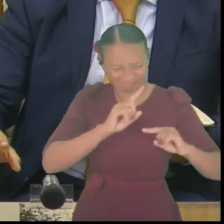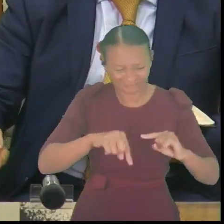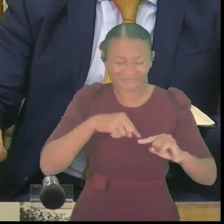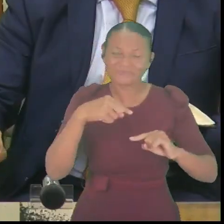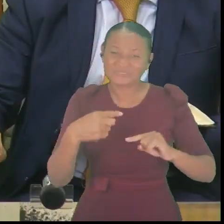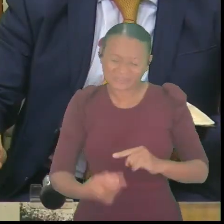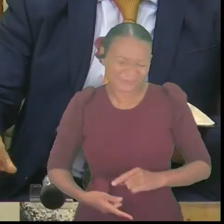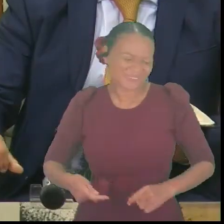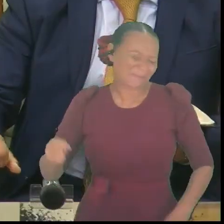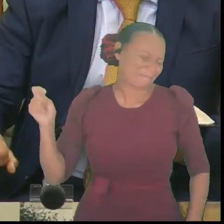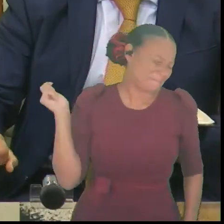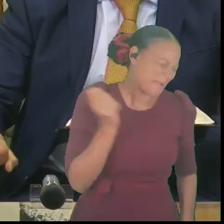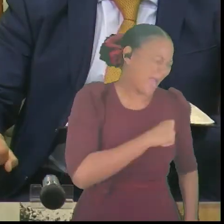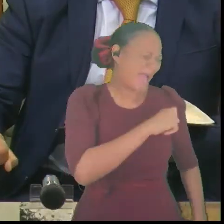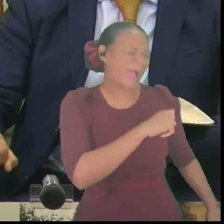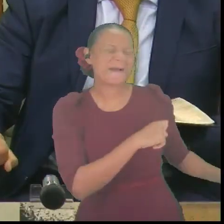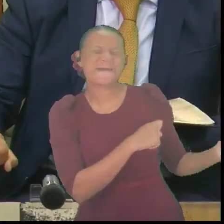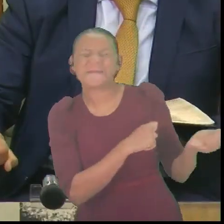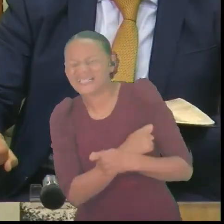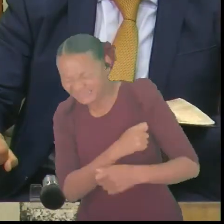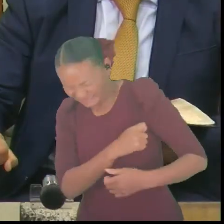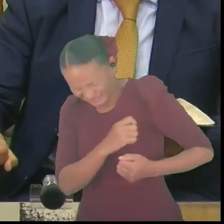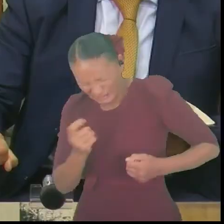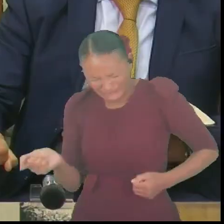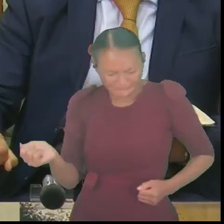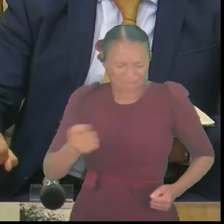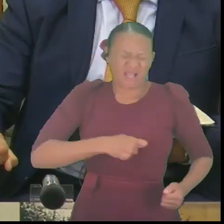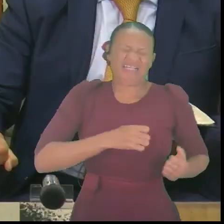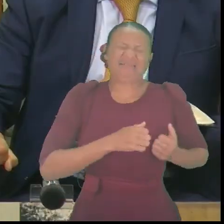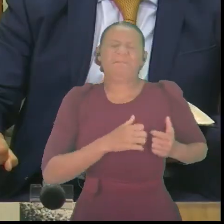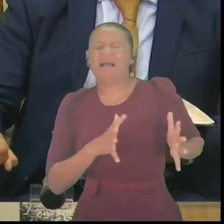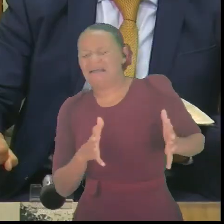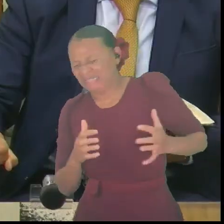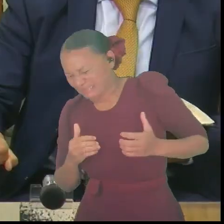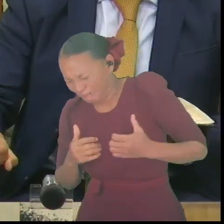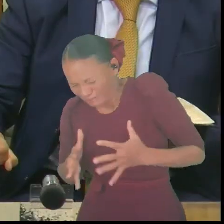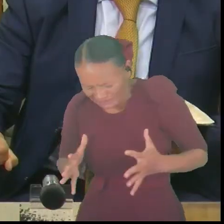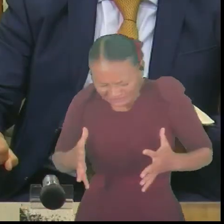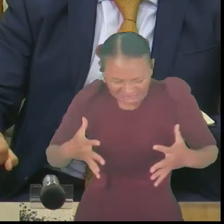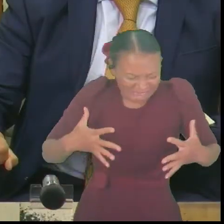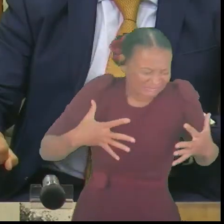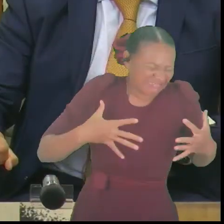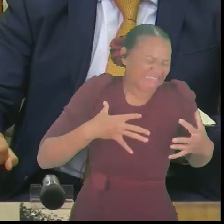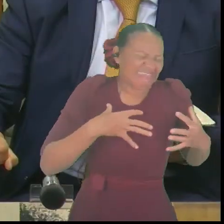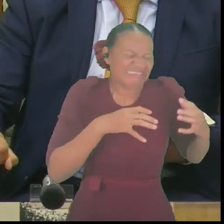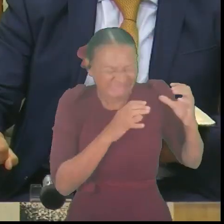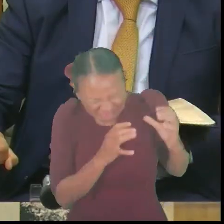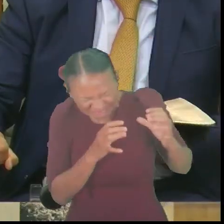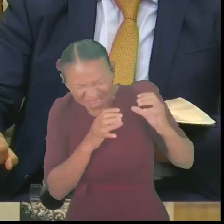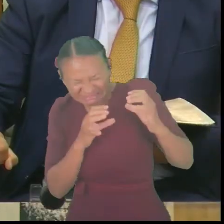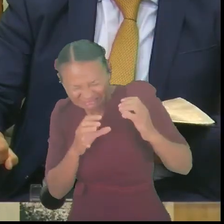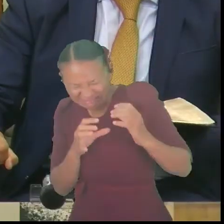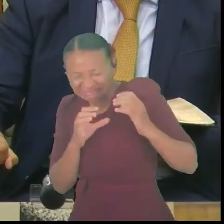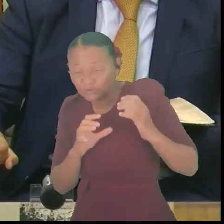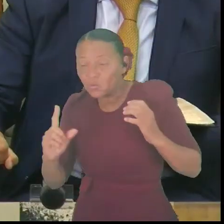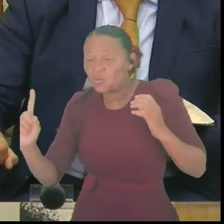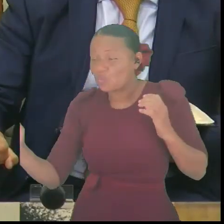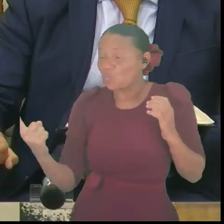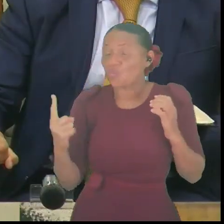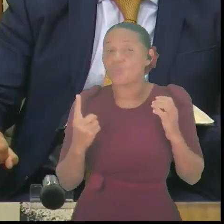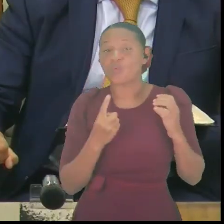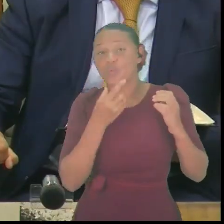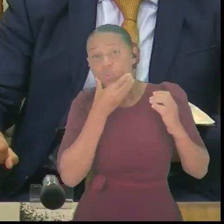ser açoitado, depois de passar tantos sofrimentos, Jesus acabou caindo, e um homem de Cirene